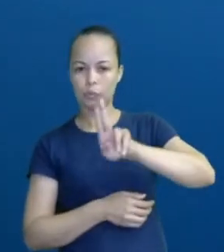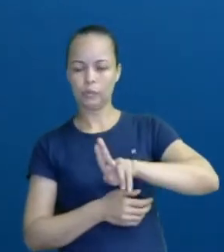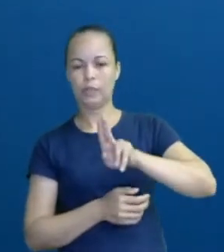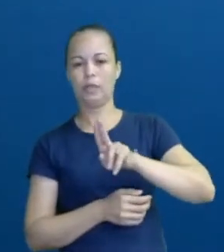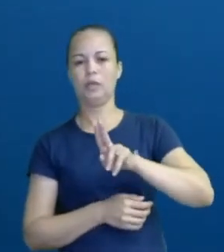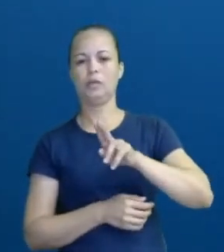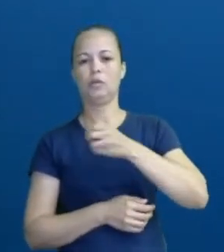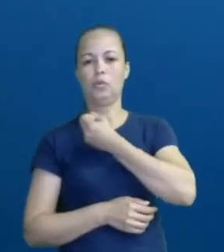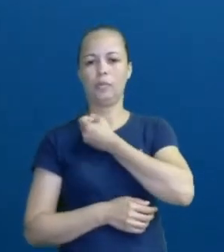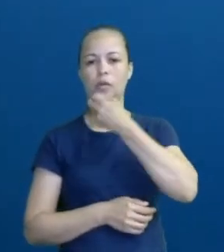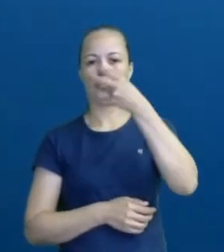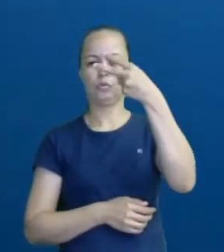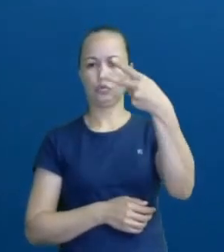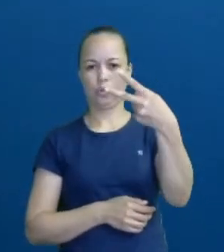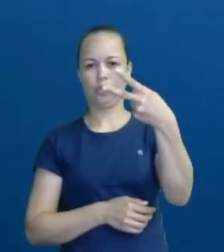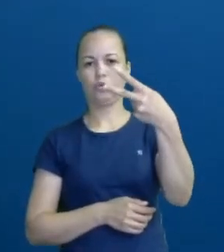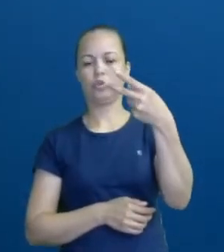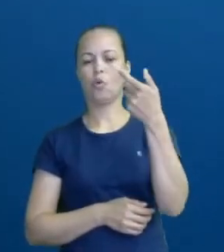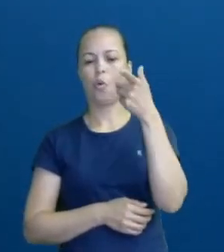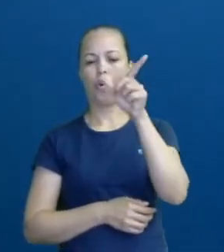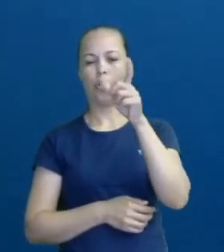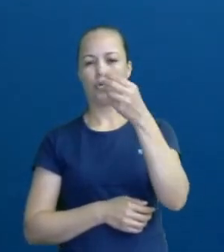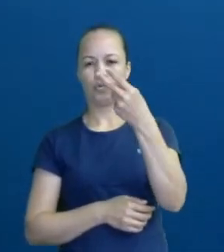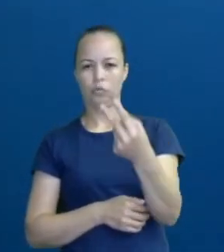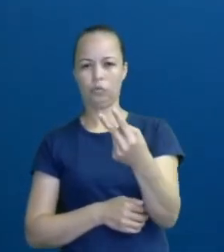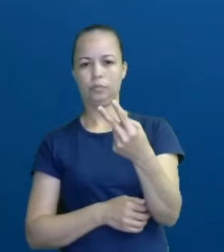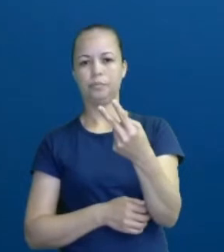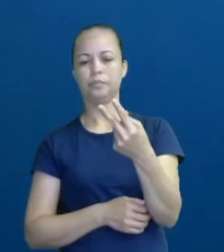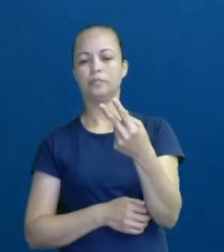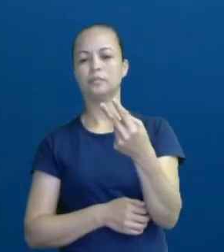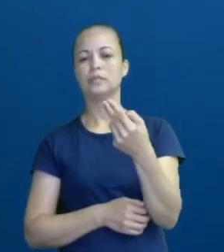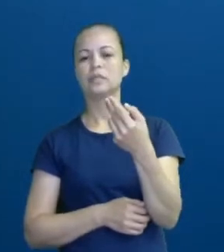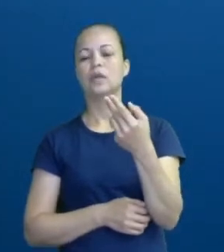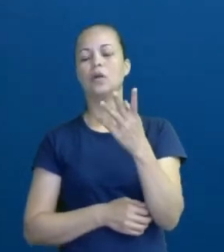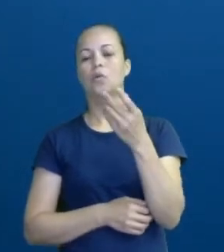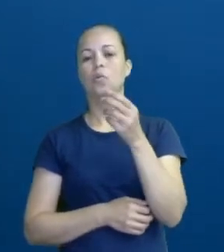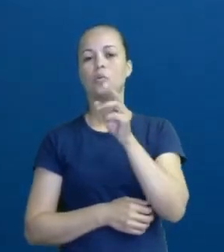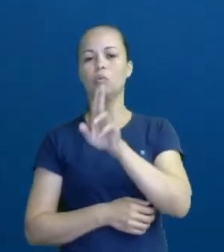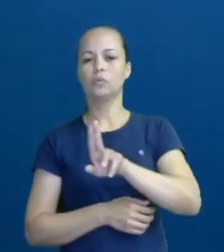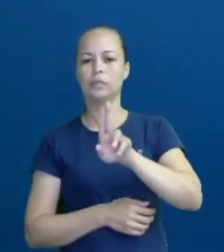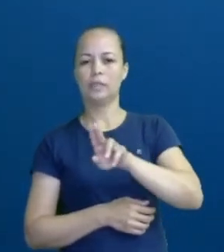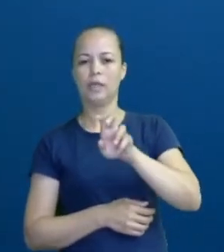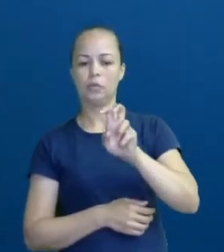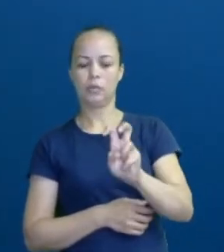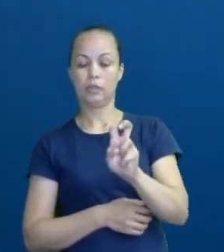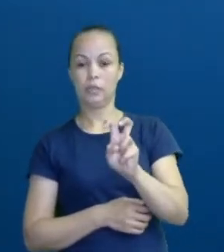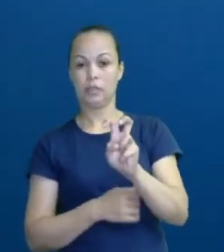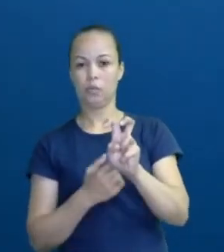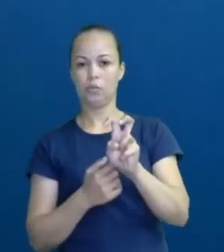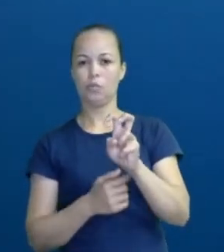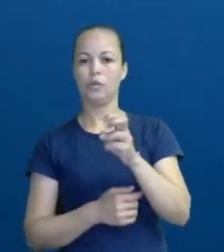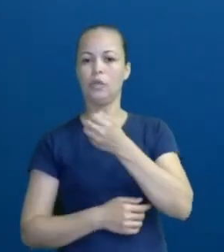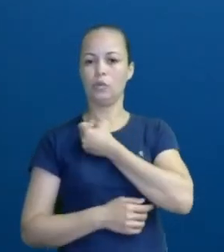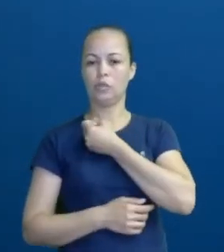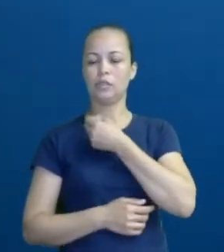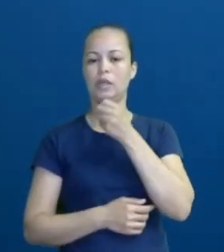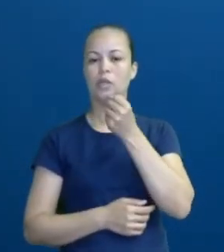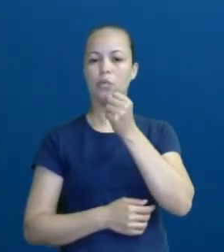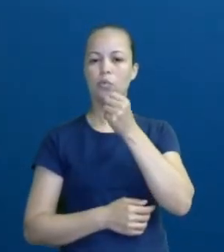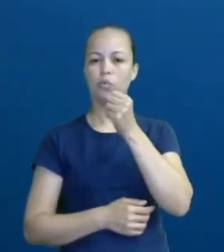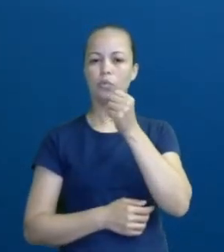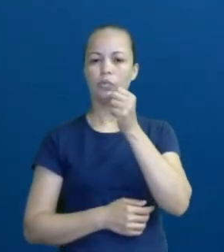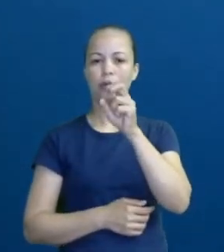número 2, usei outro número 2, usei o número 5 e usei o número